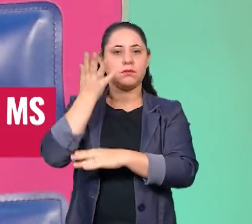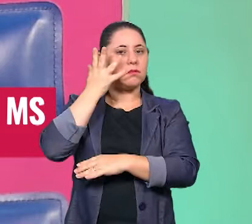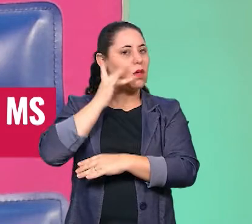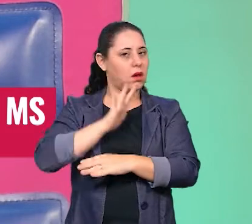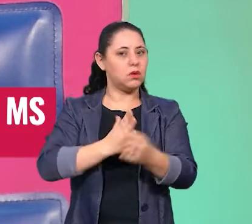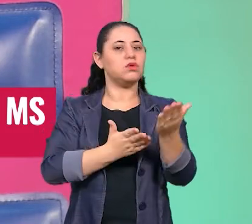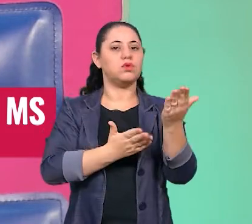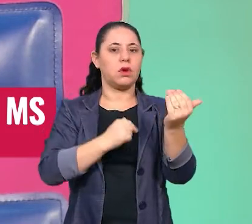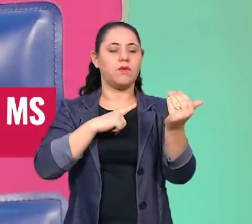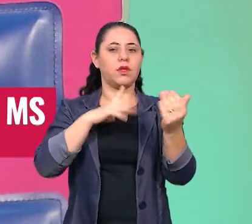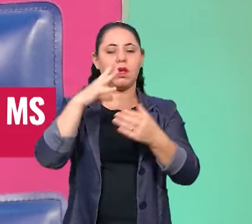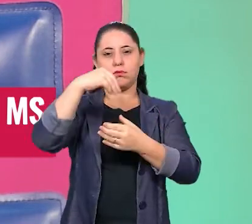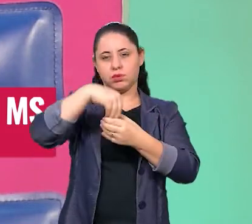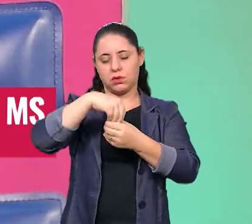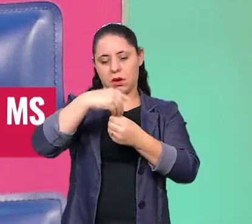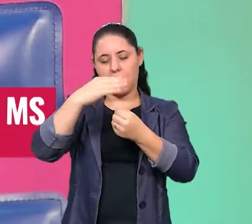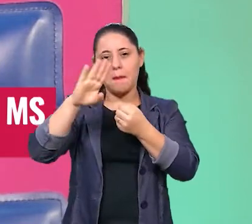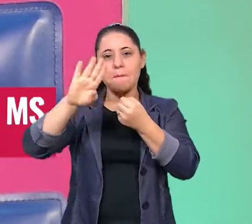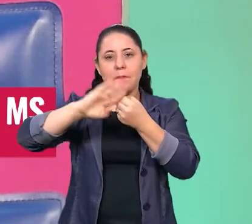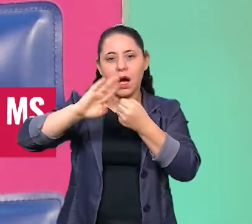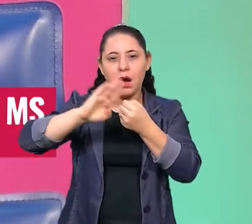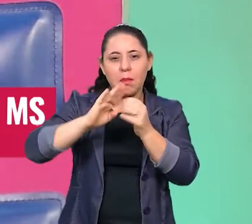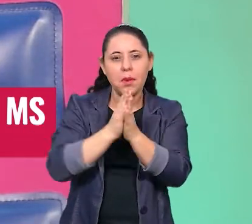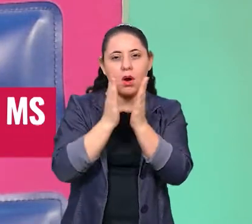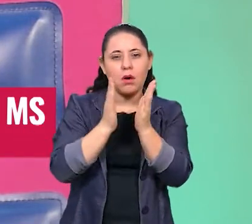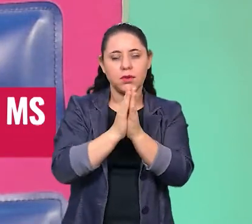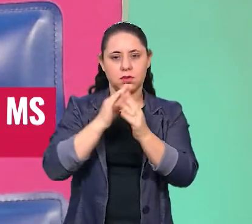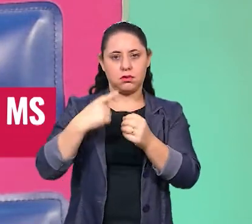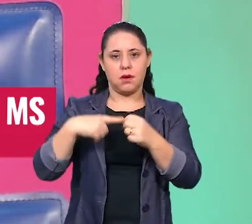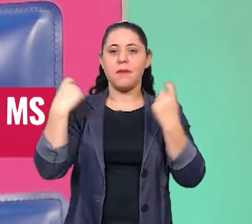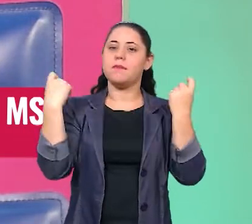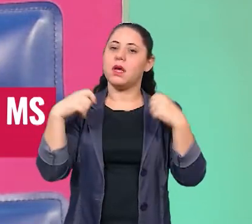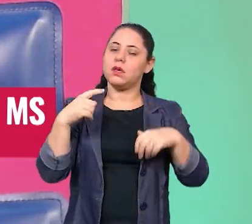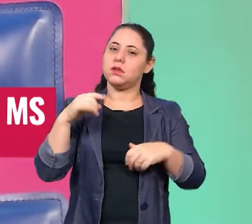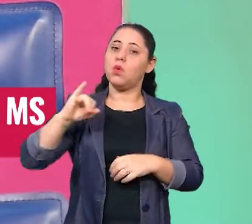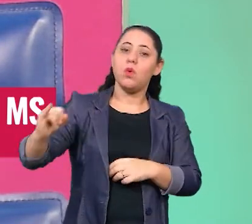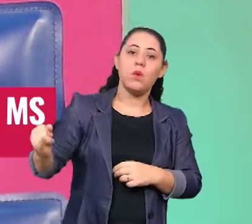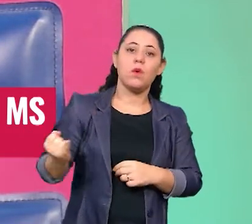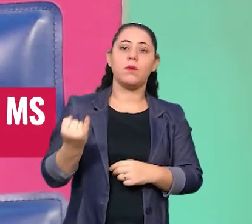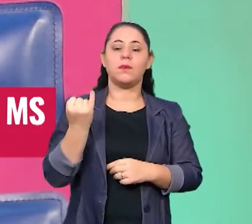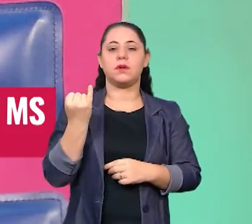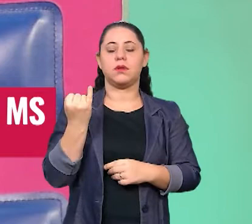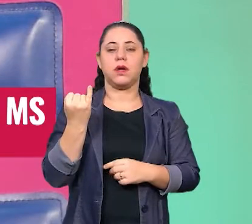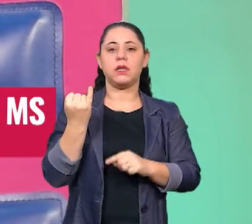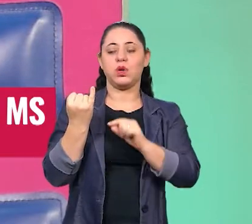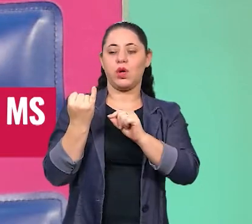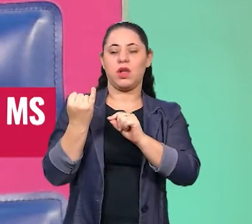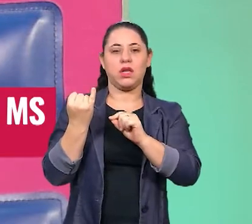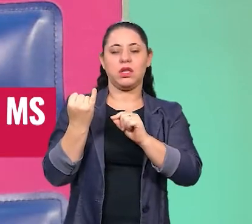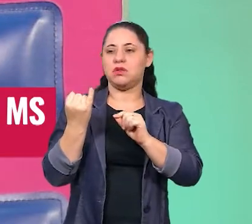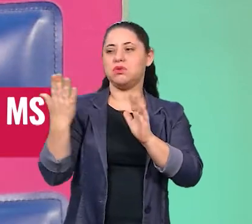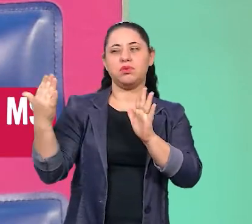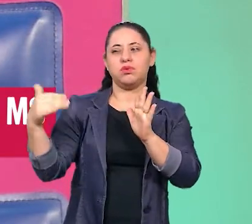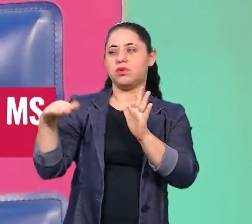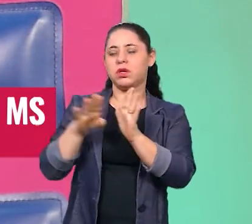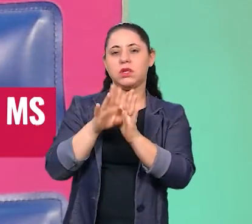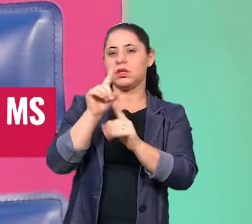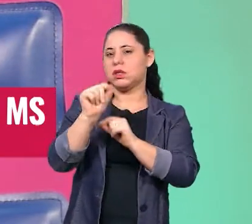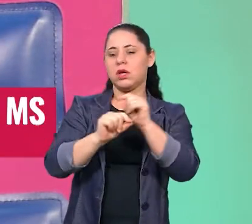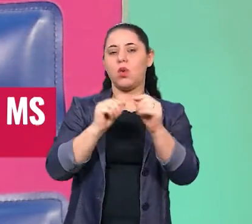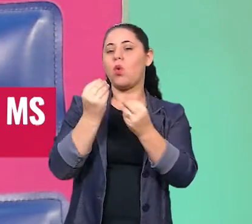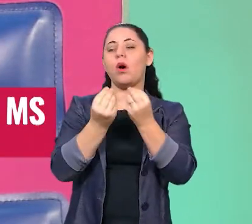nas periferias da nossa cidade, eles precisam de oportunidade. A oportunidade não vem senão através da cultura.